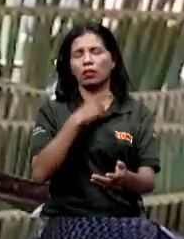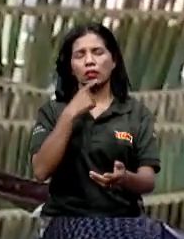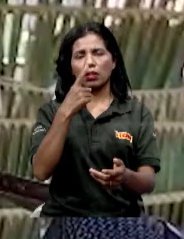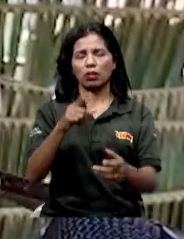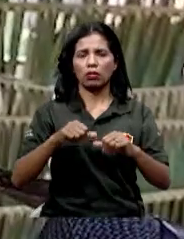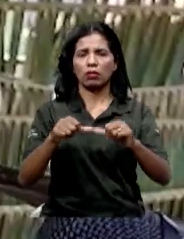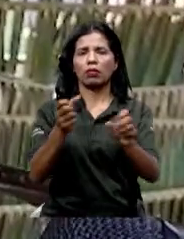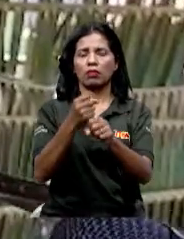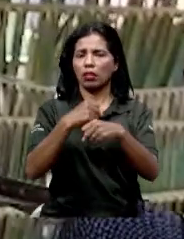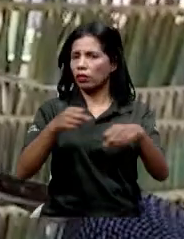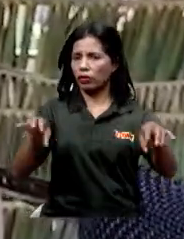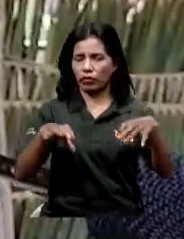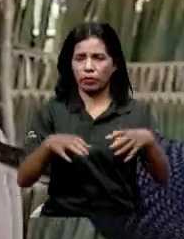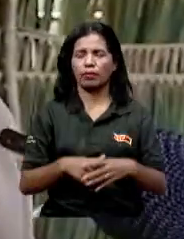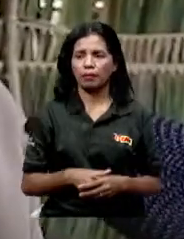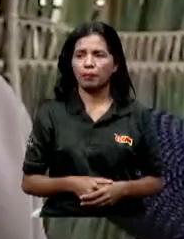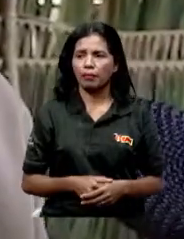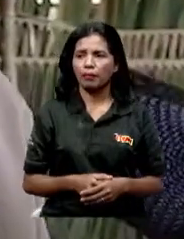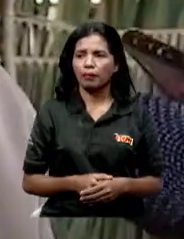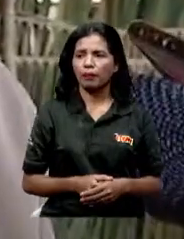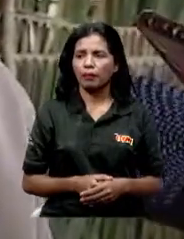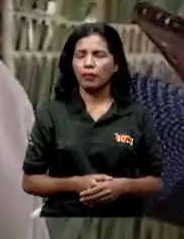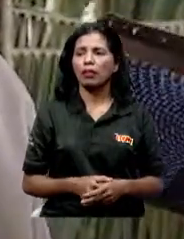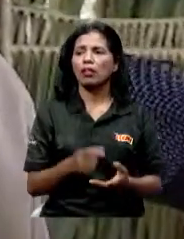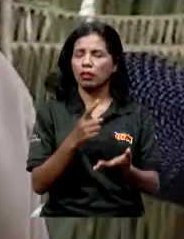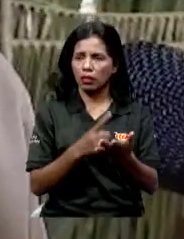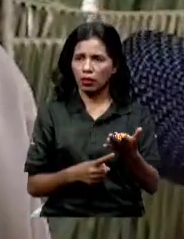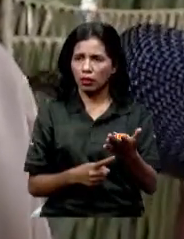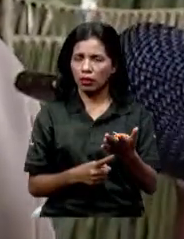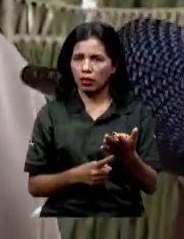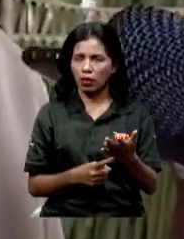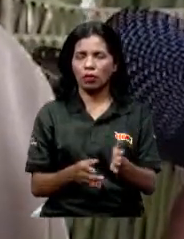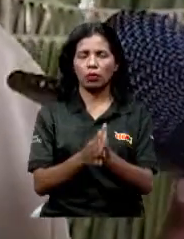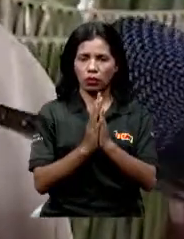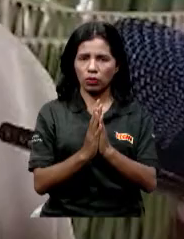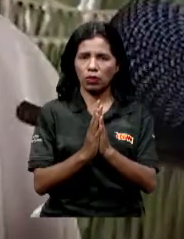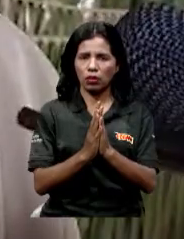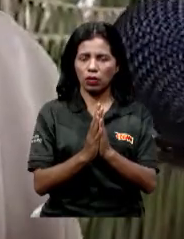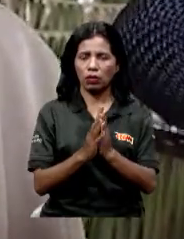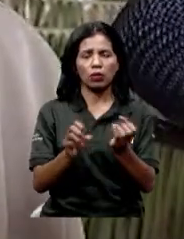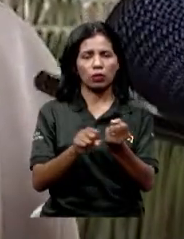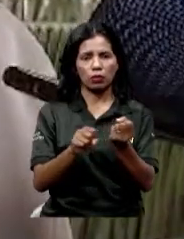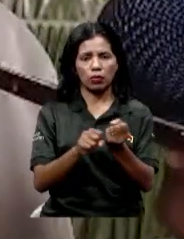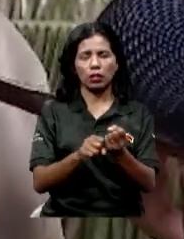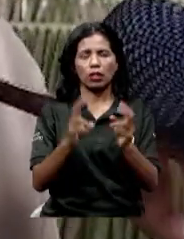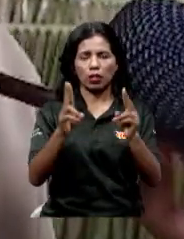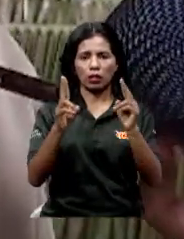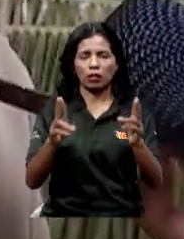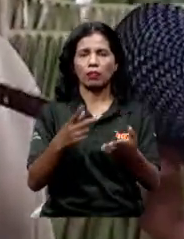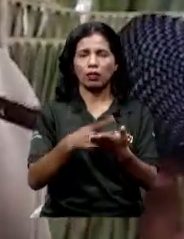deu aqui mas vamos outra área local sair da marca do uso a turno né vale continua acelera lá lais para